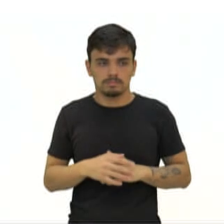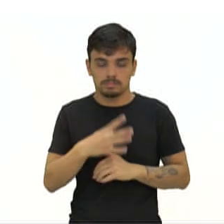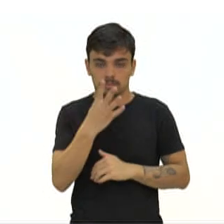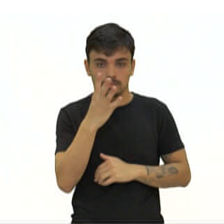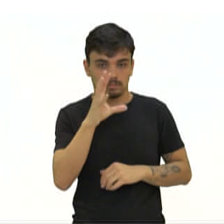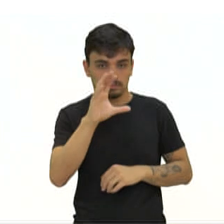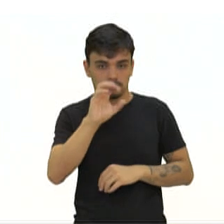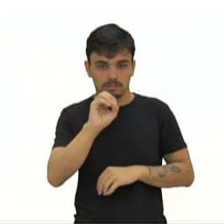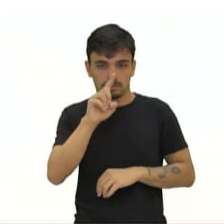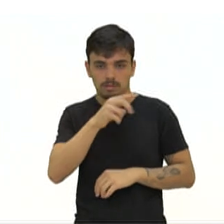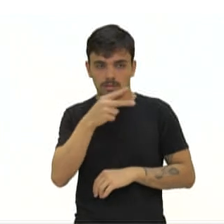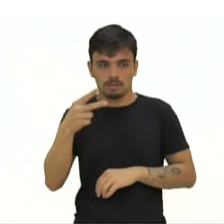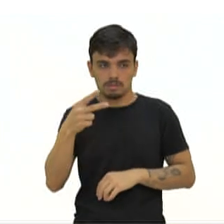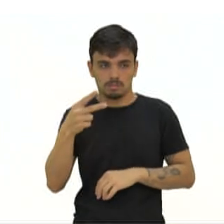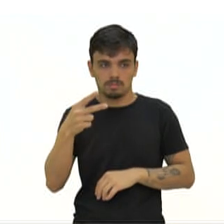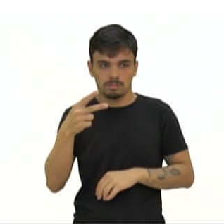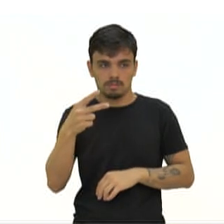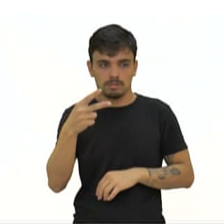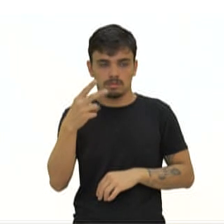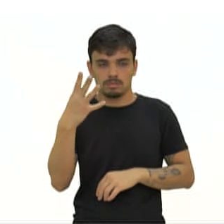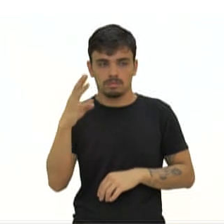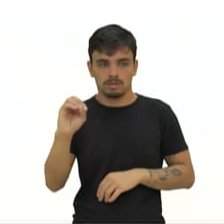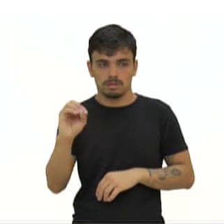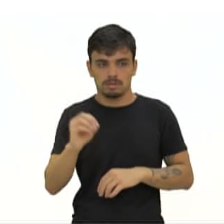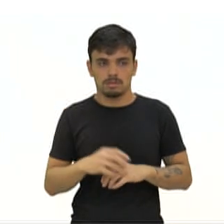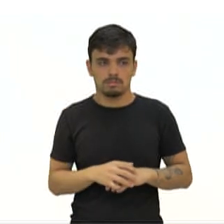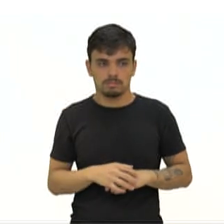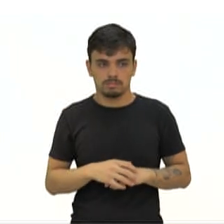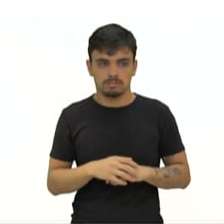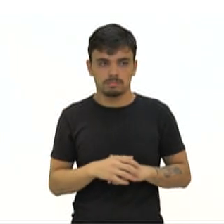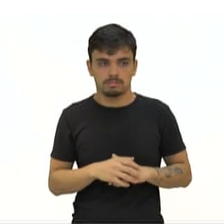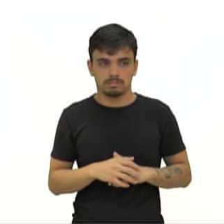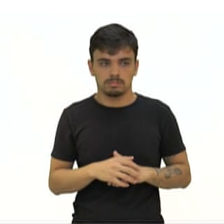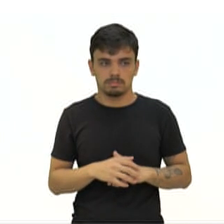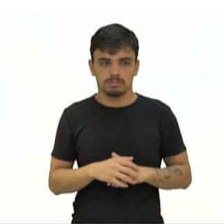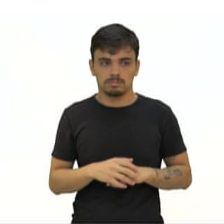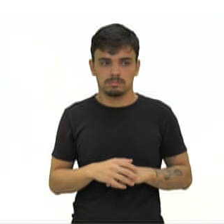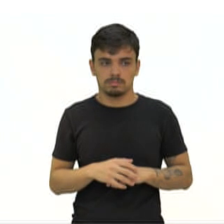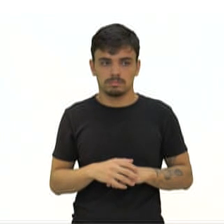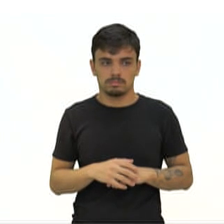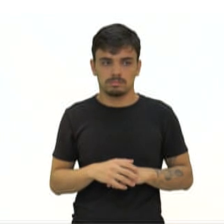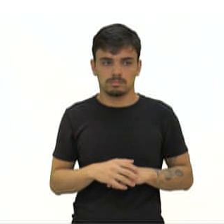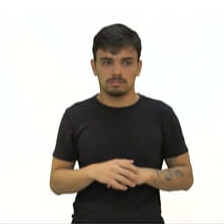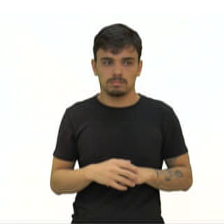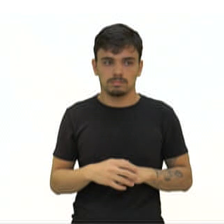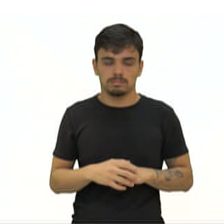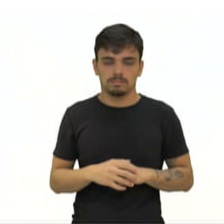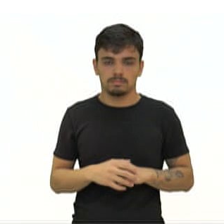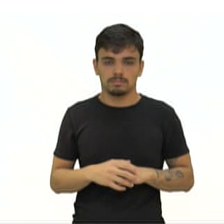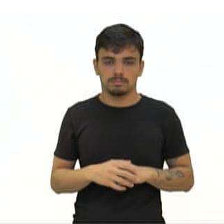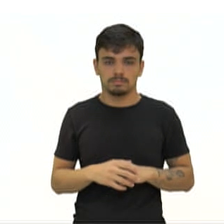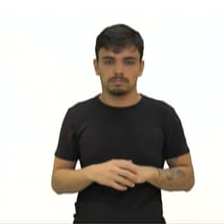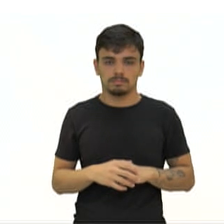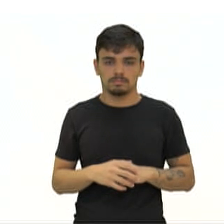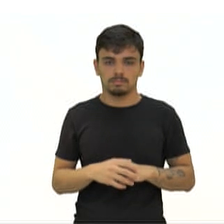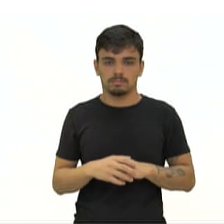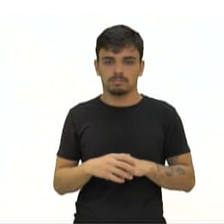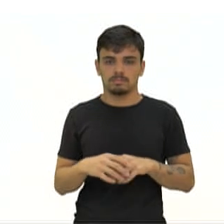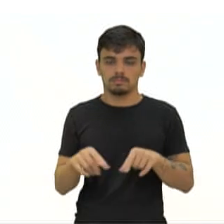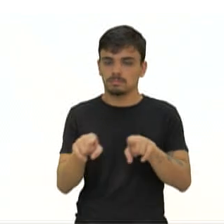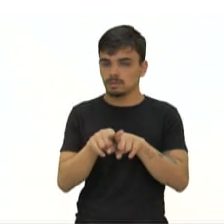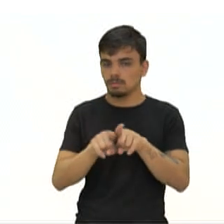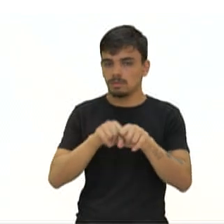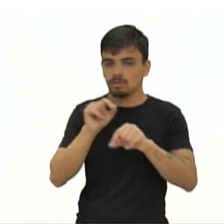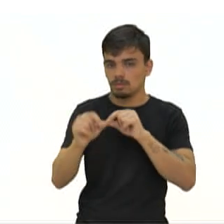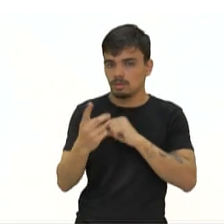40 é igual a 40 ohms, que é o resistor 2, né? 40 ohms. E vou ter I2, que